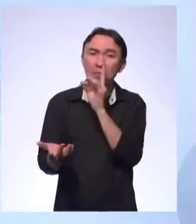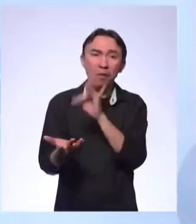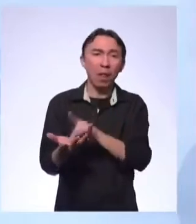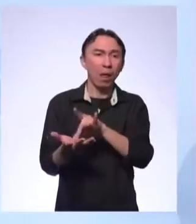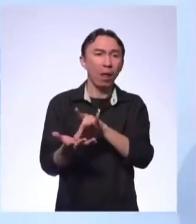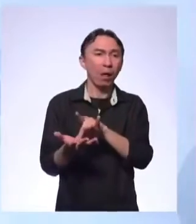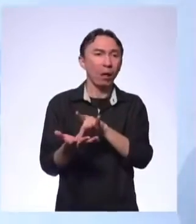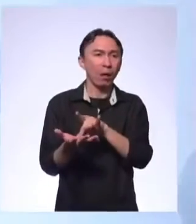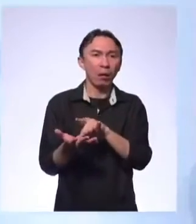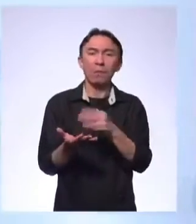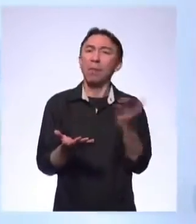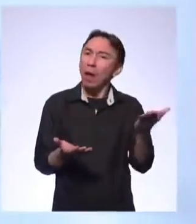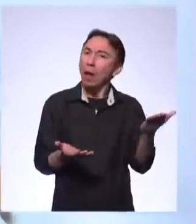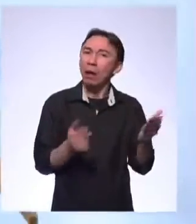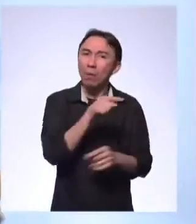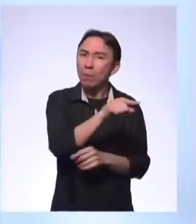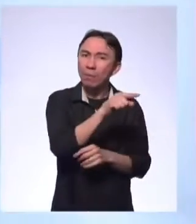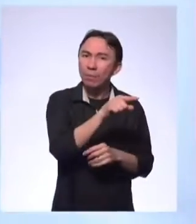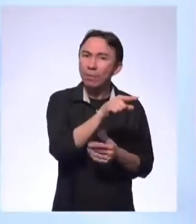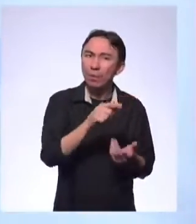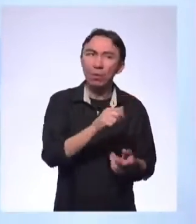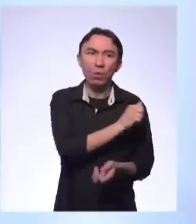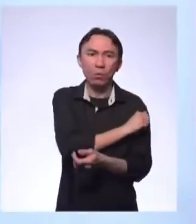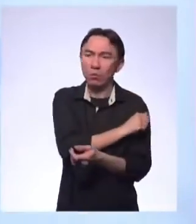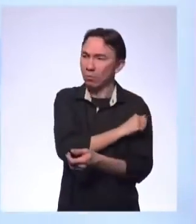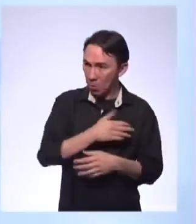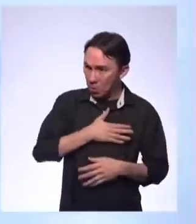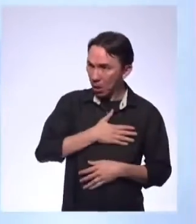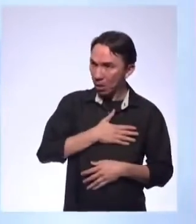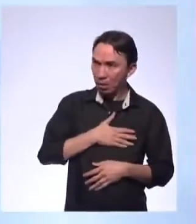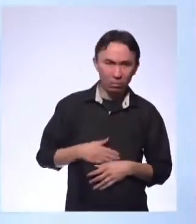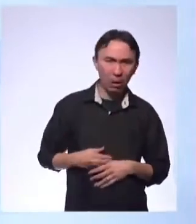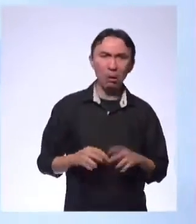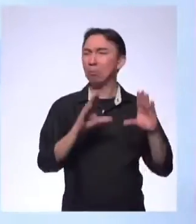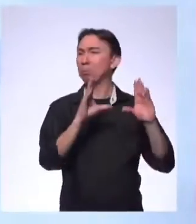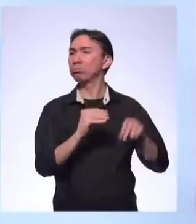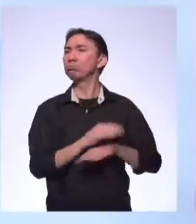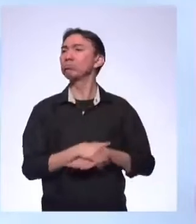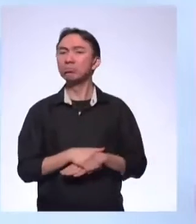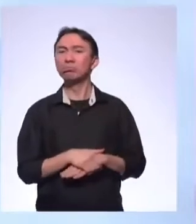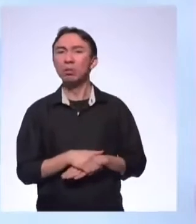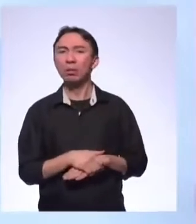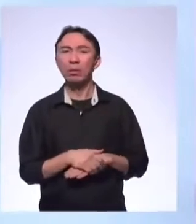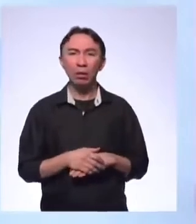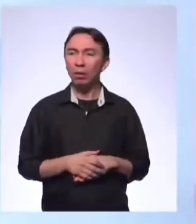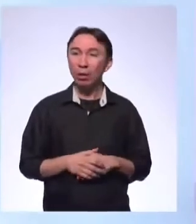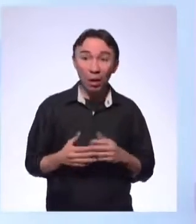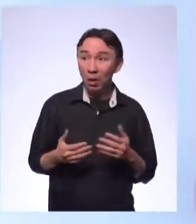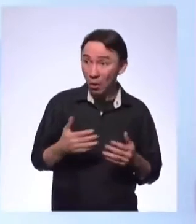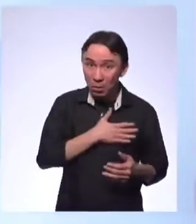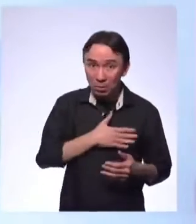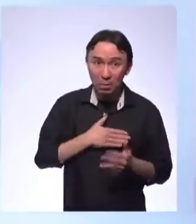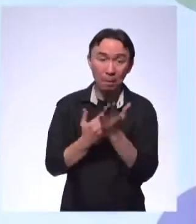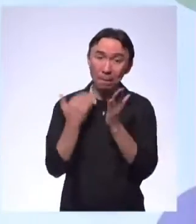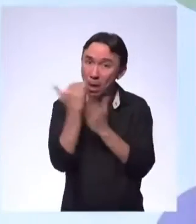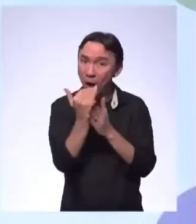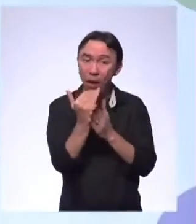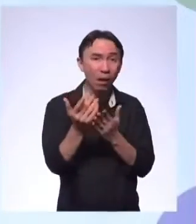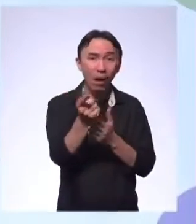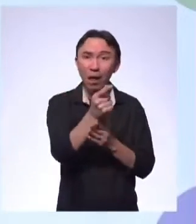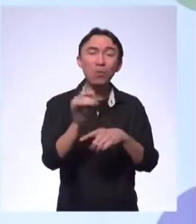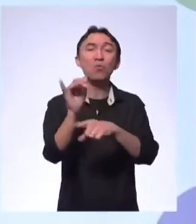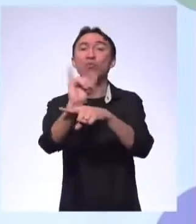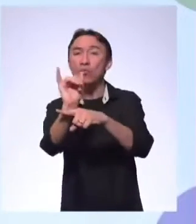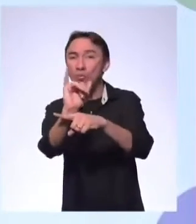aluno está gostando ao site chat pa Desligue chat chat tá gostando vai lá para o YouTube reveja aula Andressa às vezes